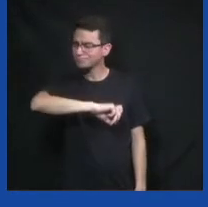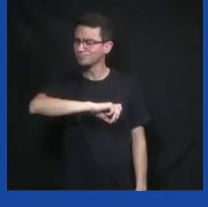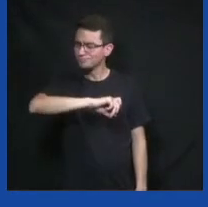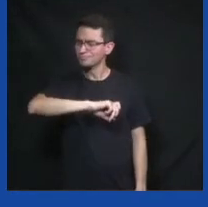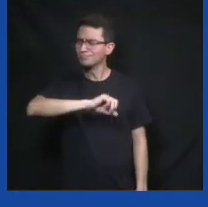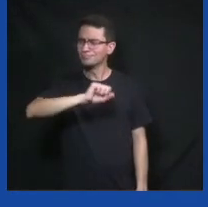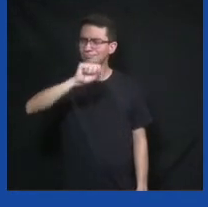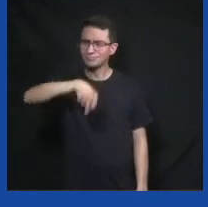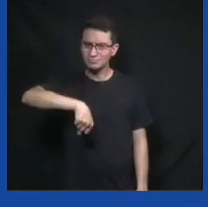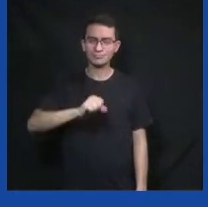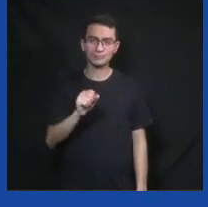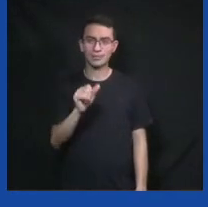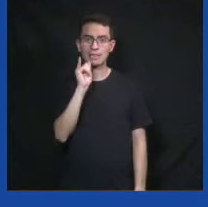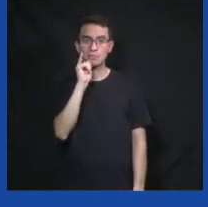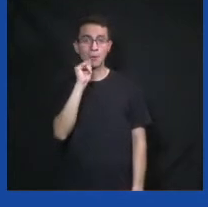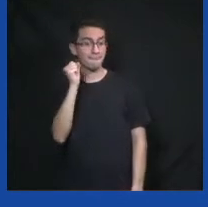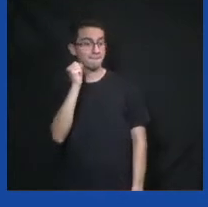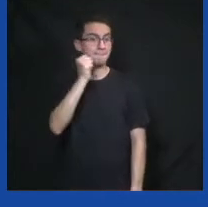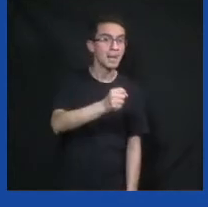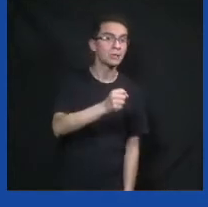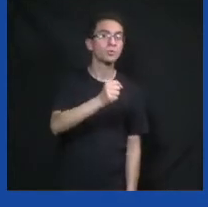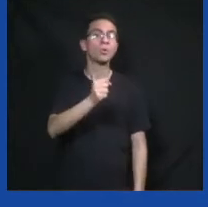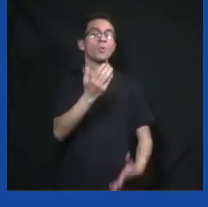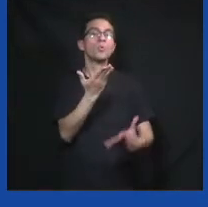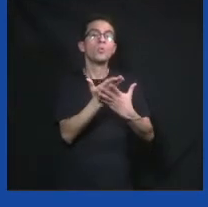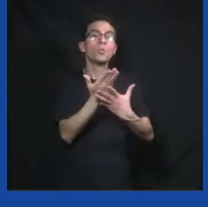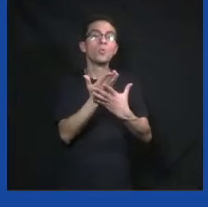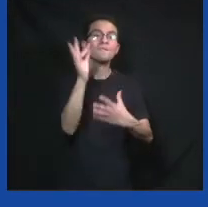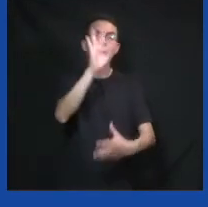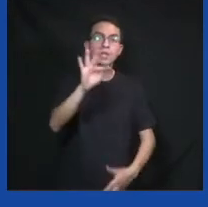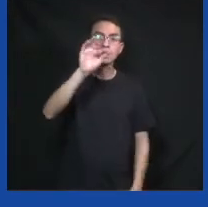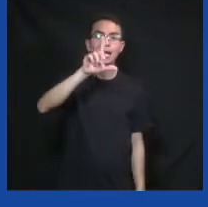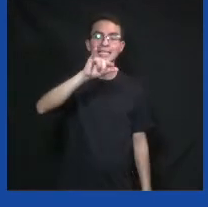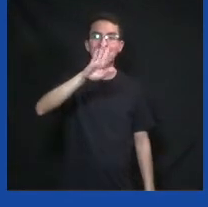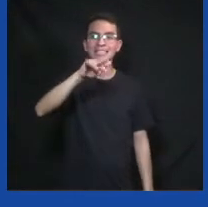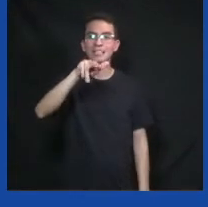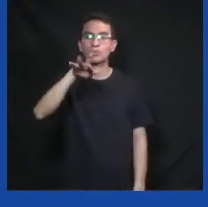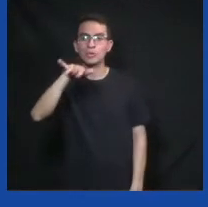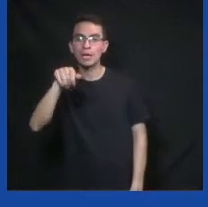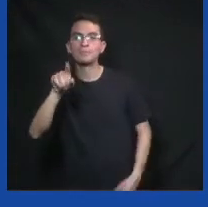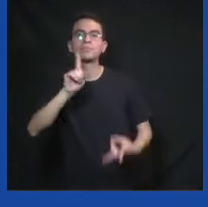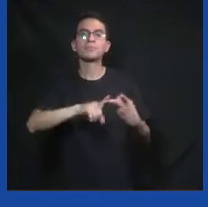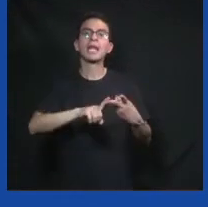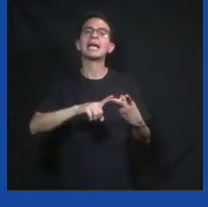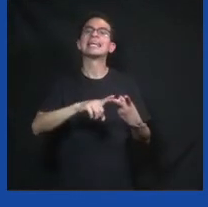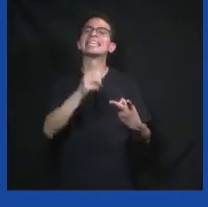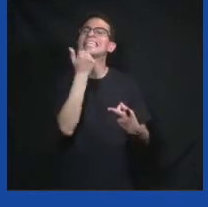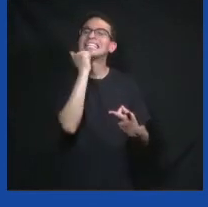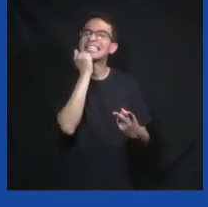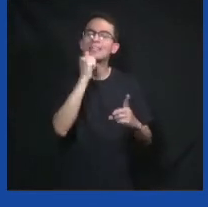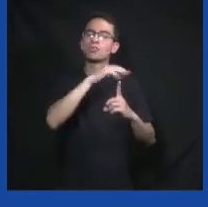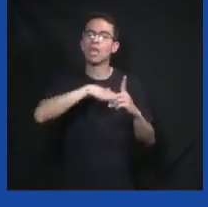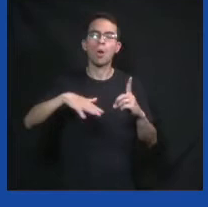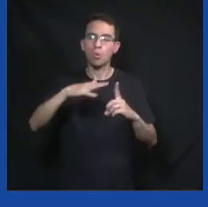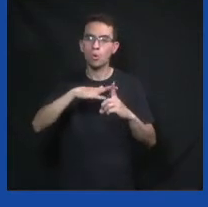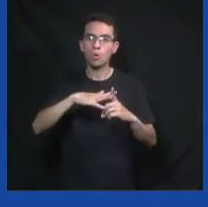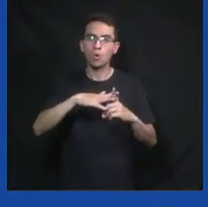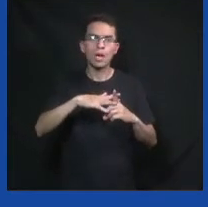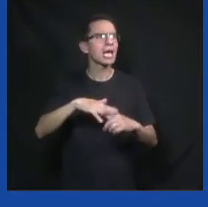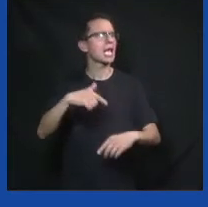eu mato a licenciatura em ciências sociais, da onde eu vou esperar a formação do